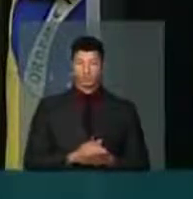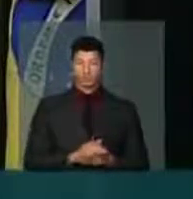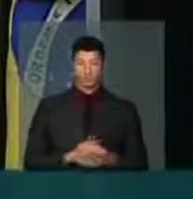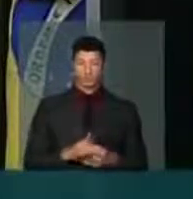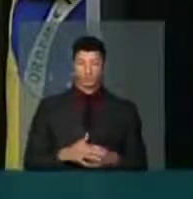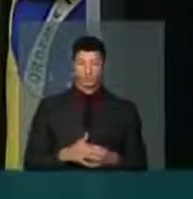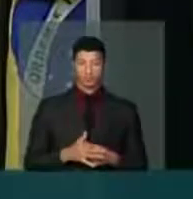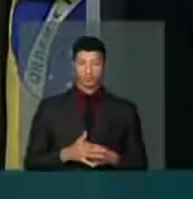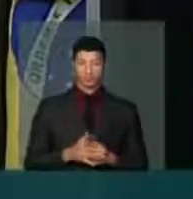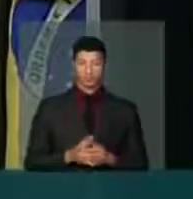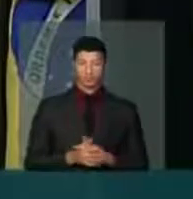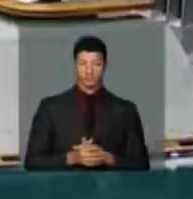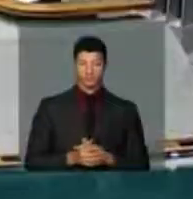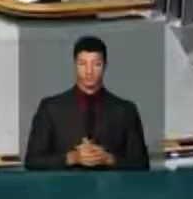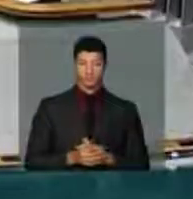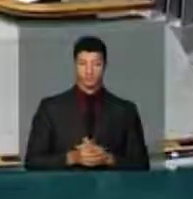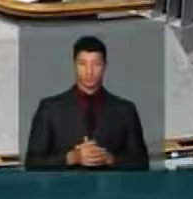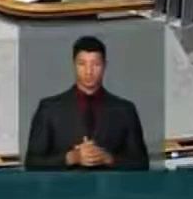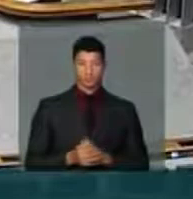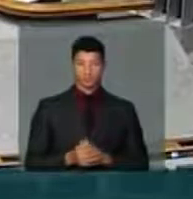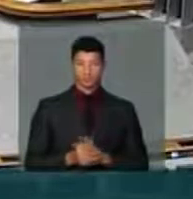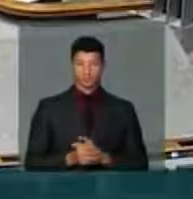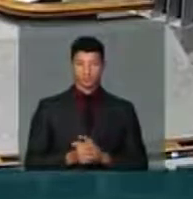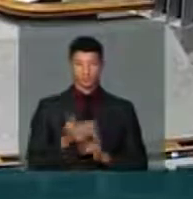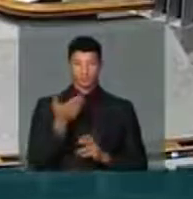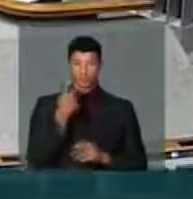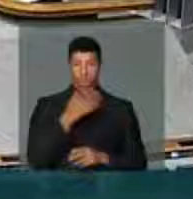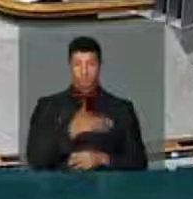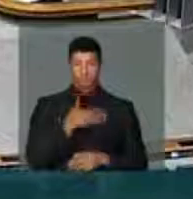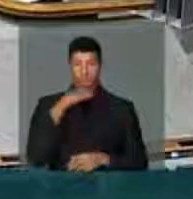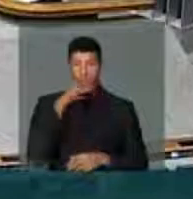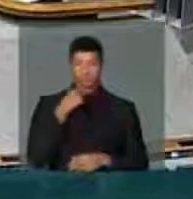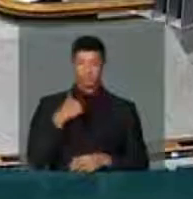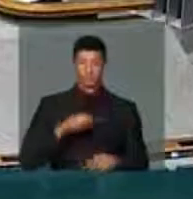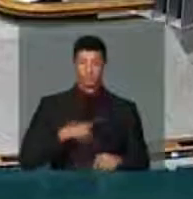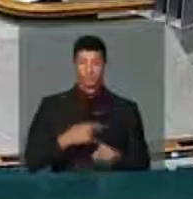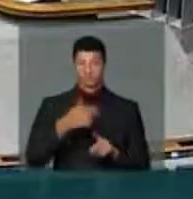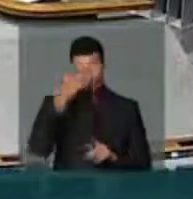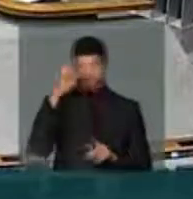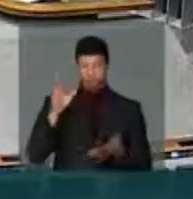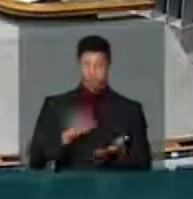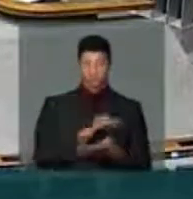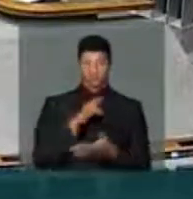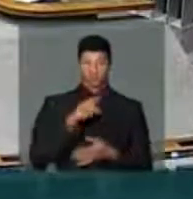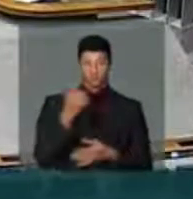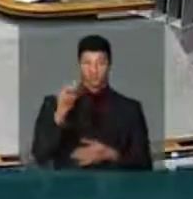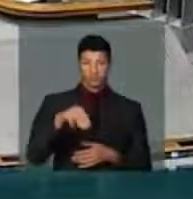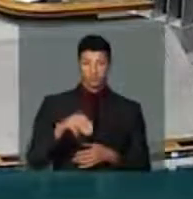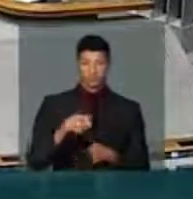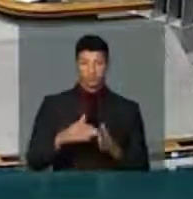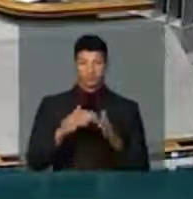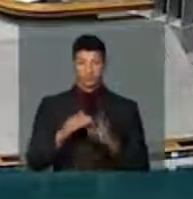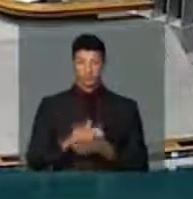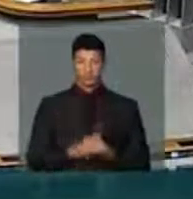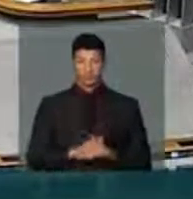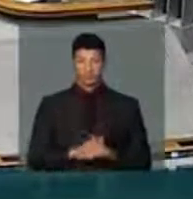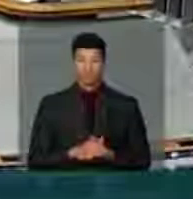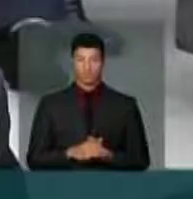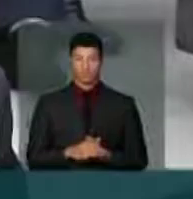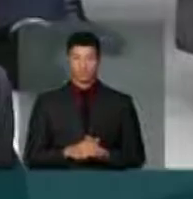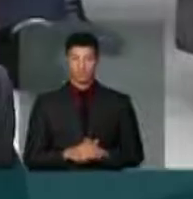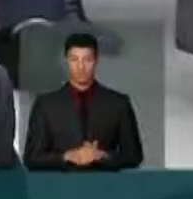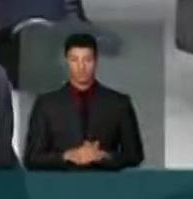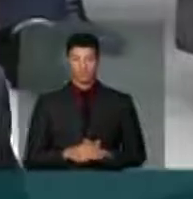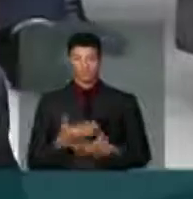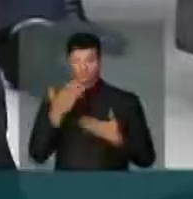e encerrar. Pedir aos deputados fosse muito breve, porque nós temos já o próximo orador aqui. Se tivesse no máximo um minuto, por favor. Eu agradeço ao